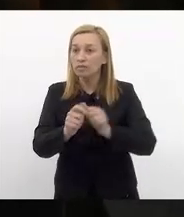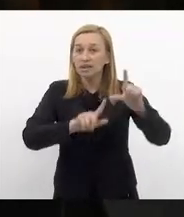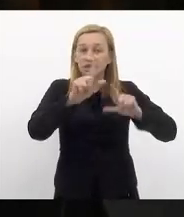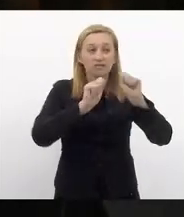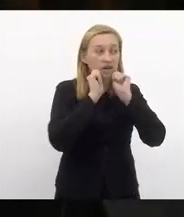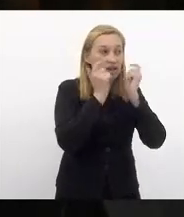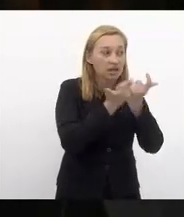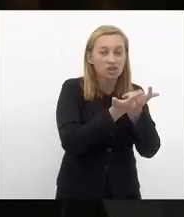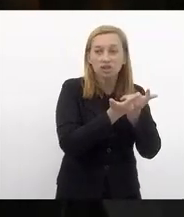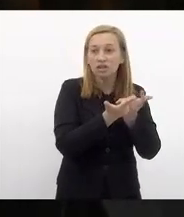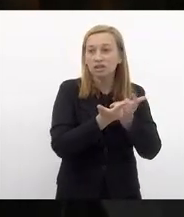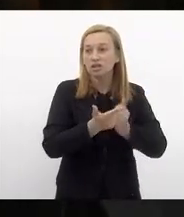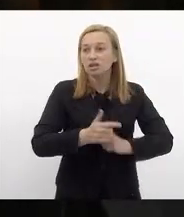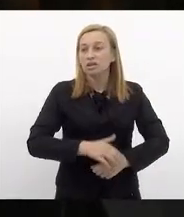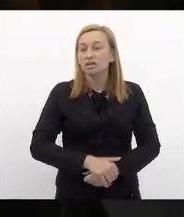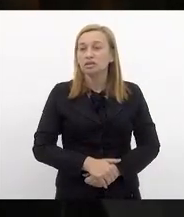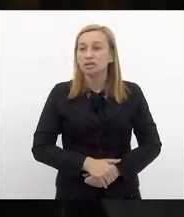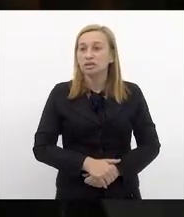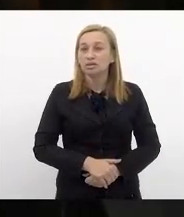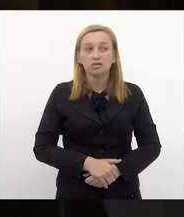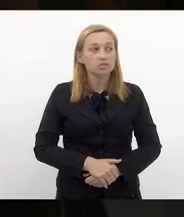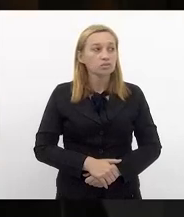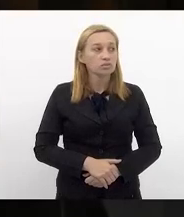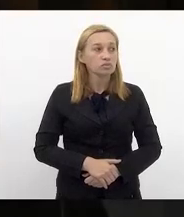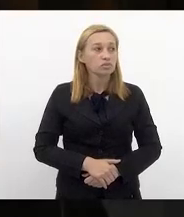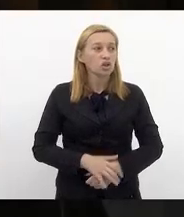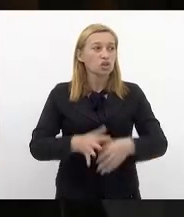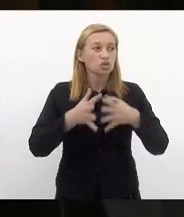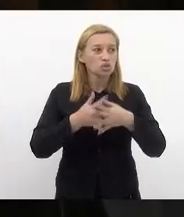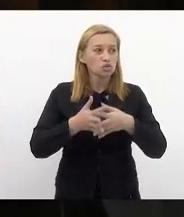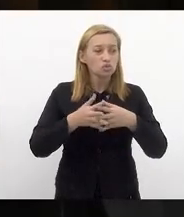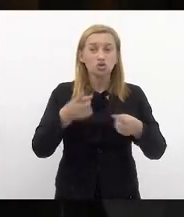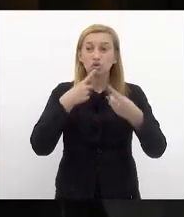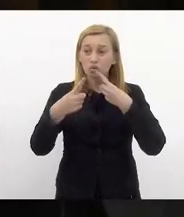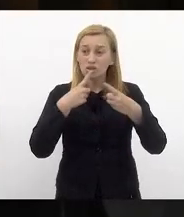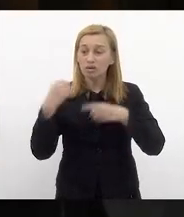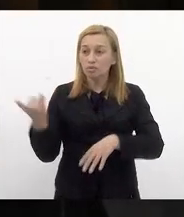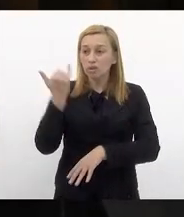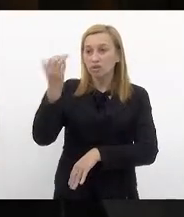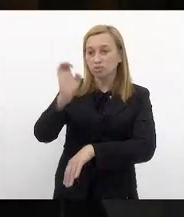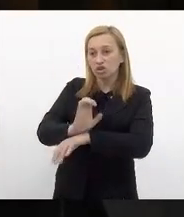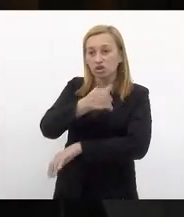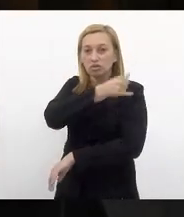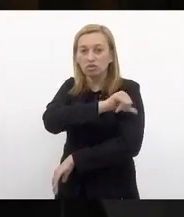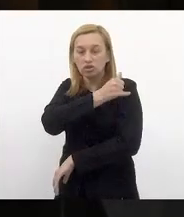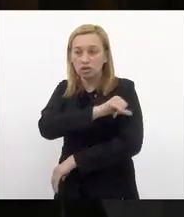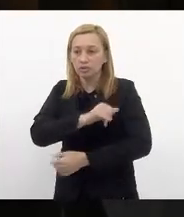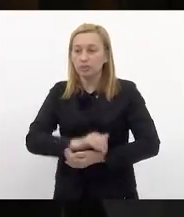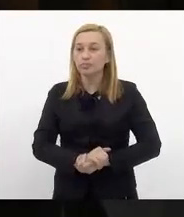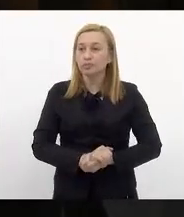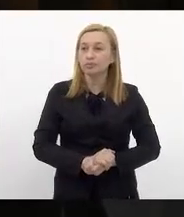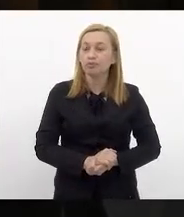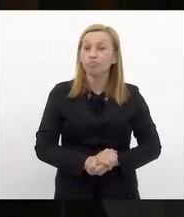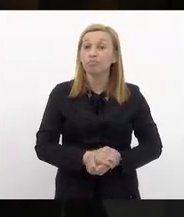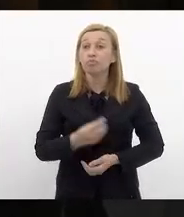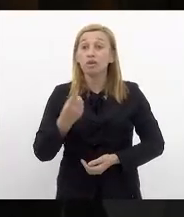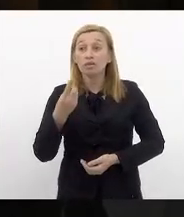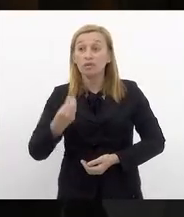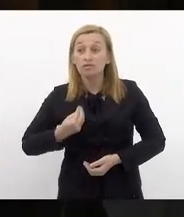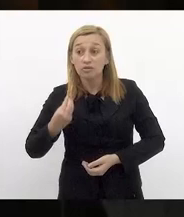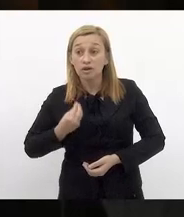Alerj. A gente está no meio de um debate muito importante para o Estado do Rio de Janeiro. A gente está